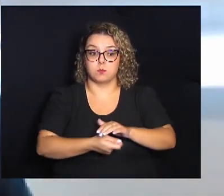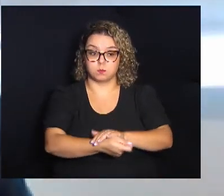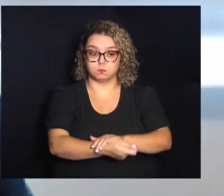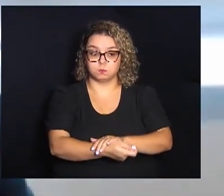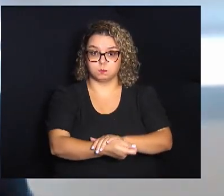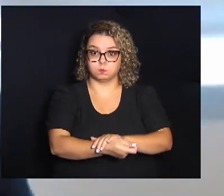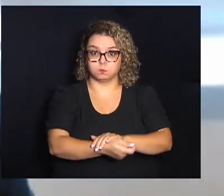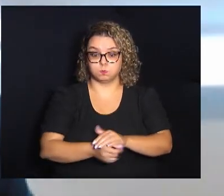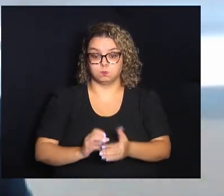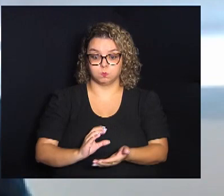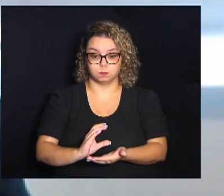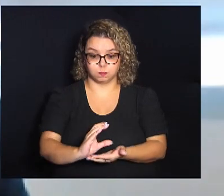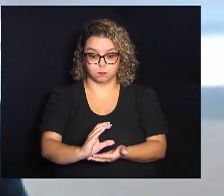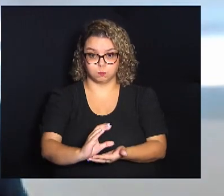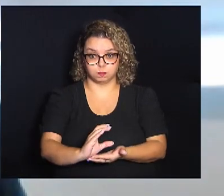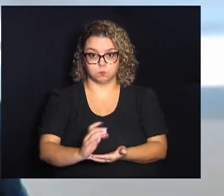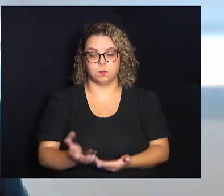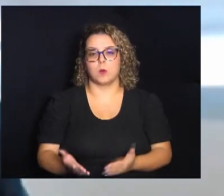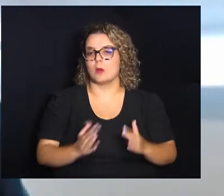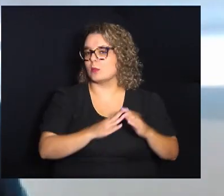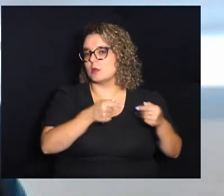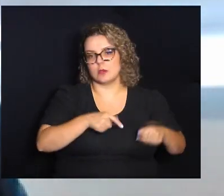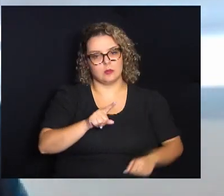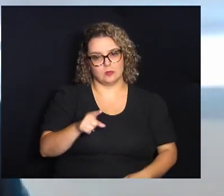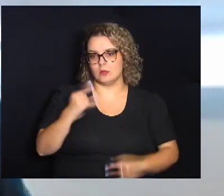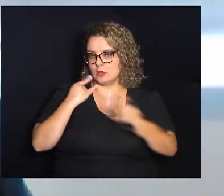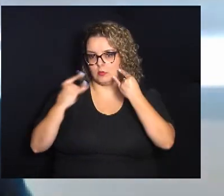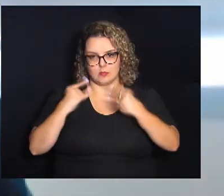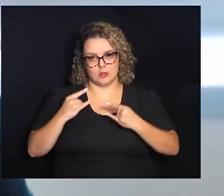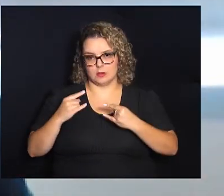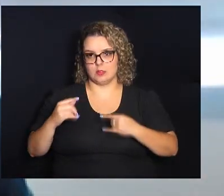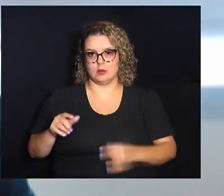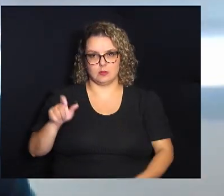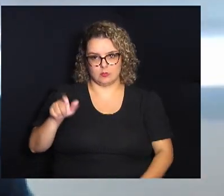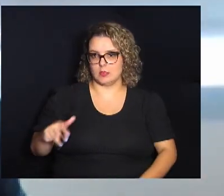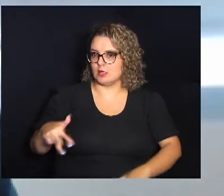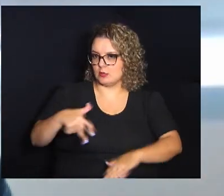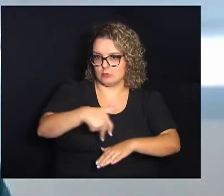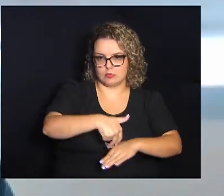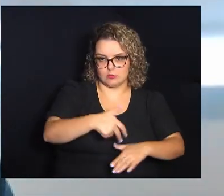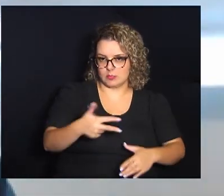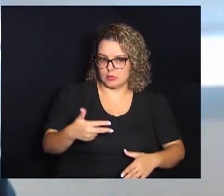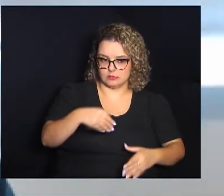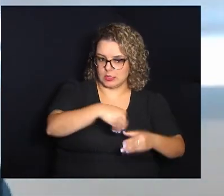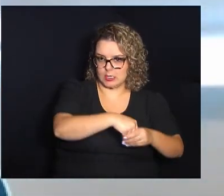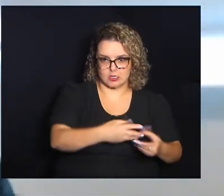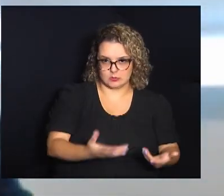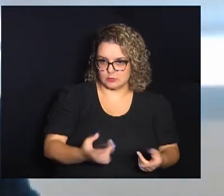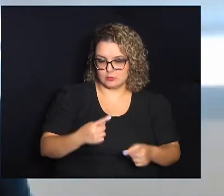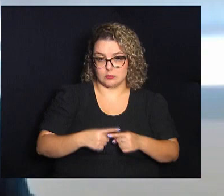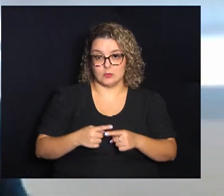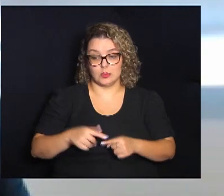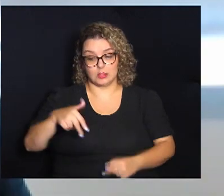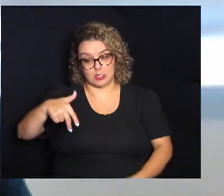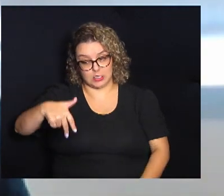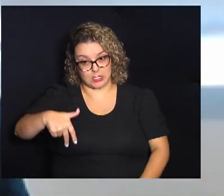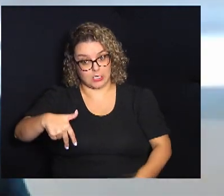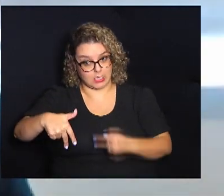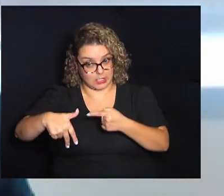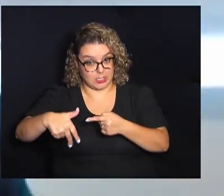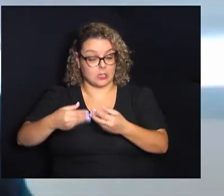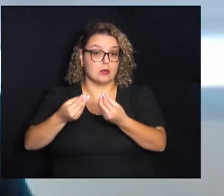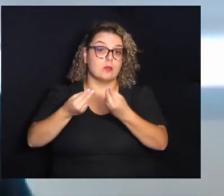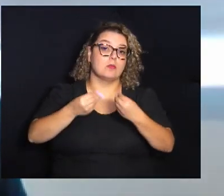vultuosas, para a casa de aposta também não é interessante ter aquele usuário ali dentro, tá? Porque é um usuário que ele é prejudicial, ele